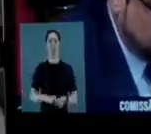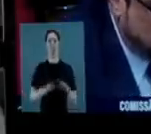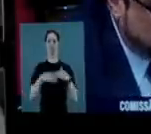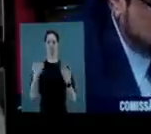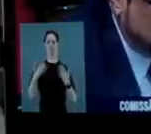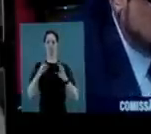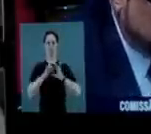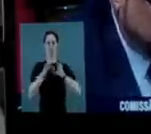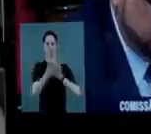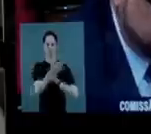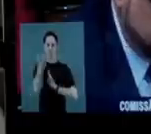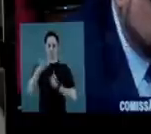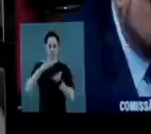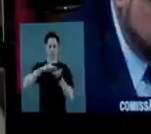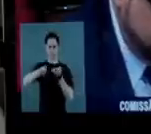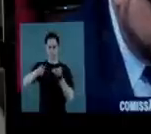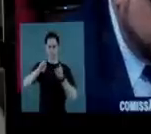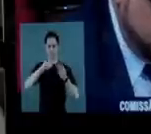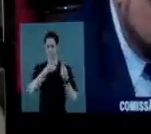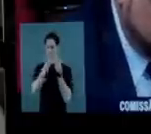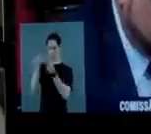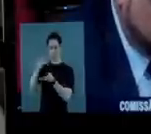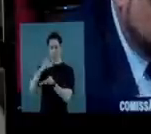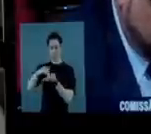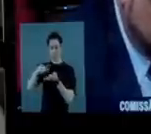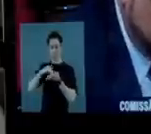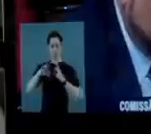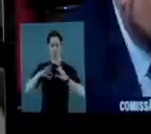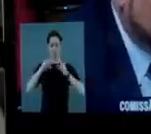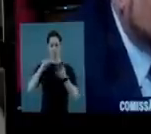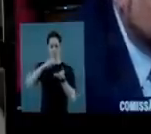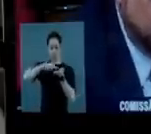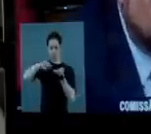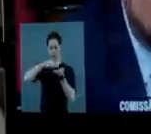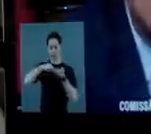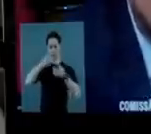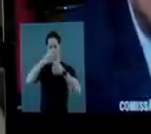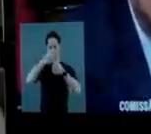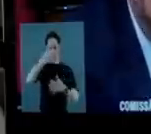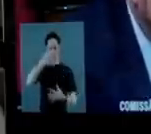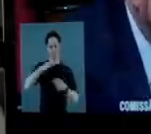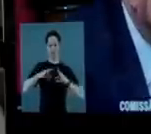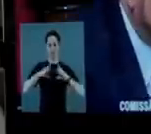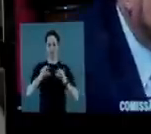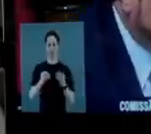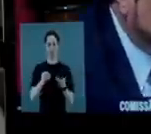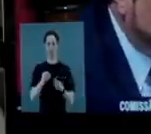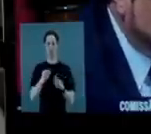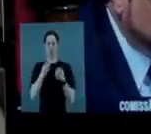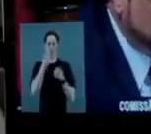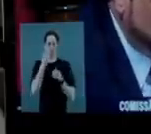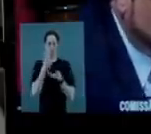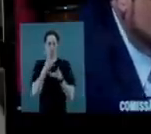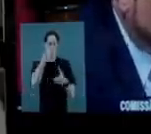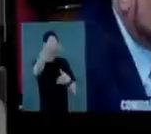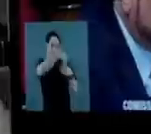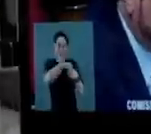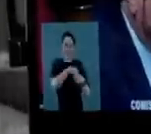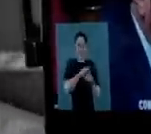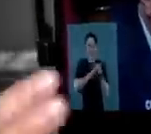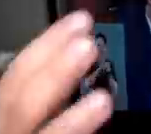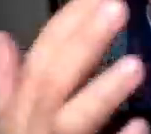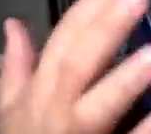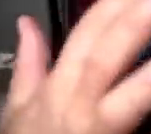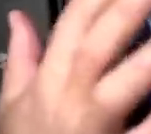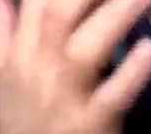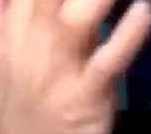quem quiser eu posso deixar aqui na secretaria todas as falas que por incrível que pareça Não Contam nos altos só mostra